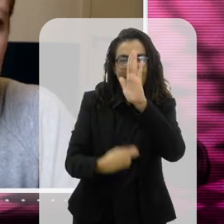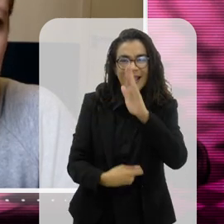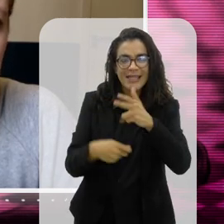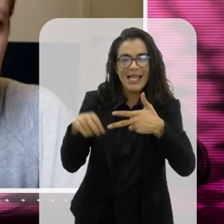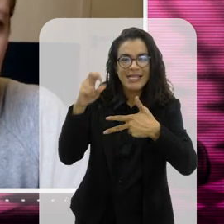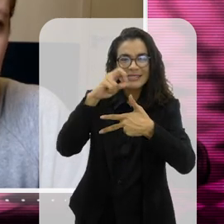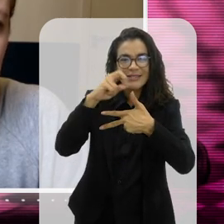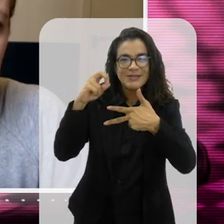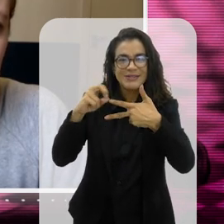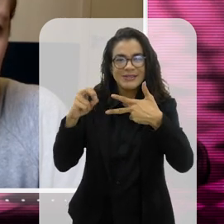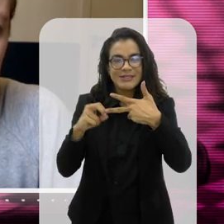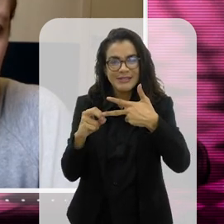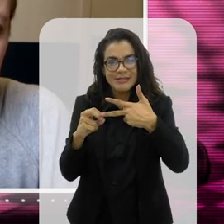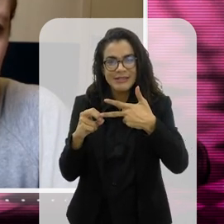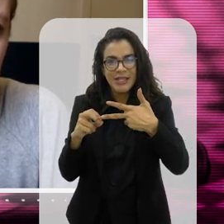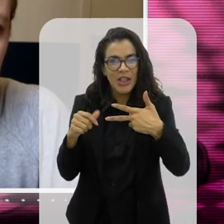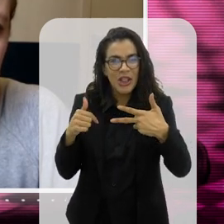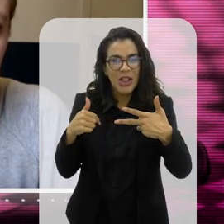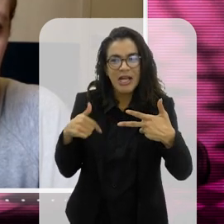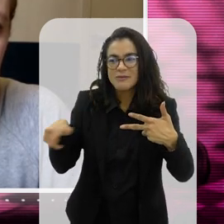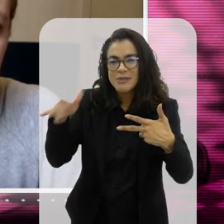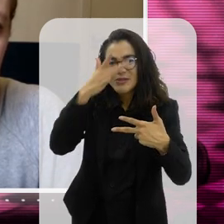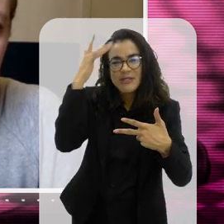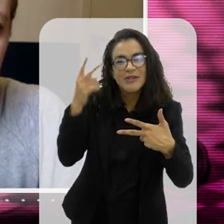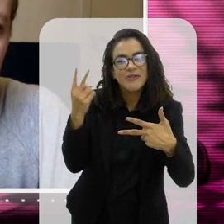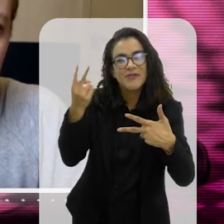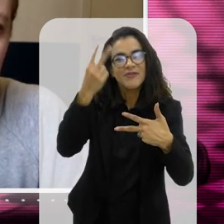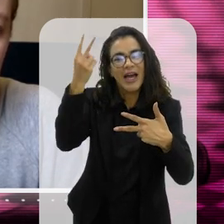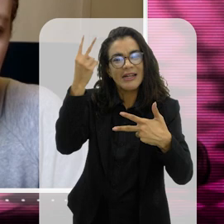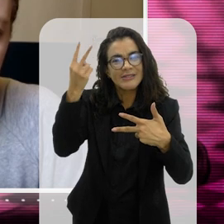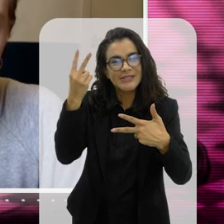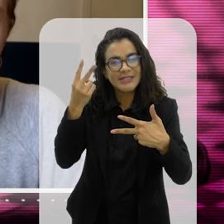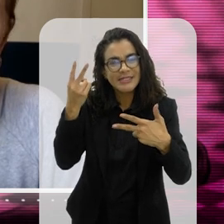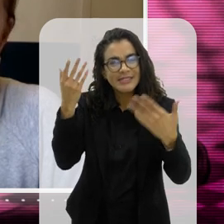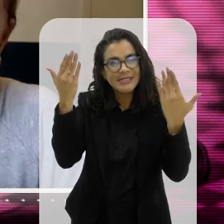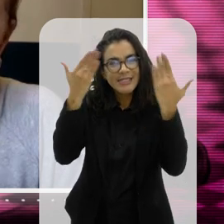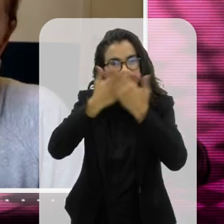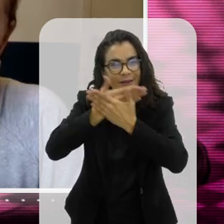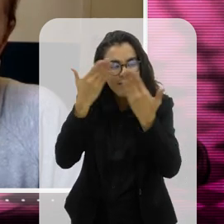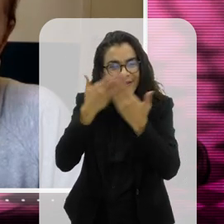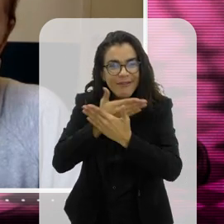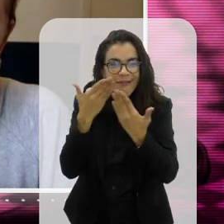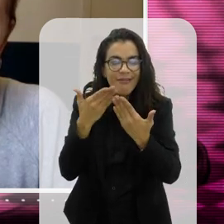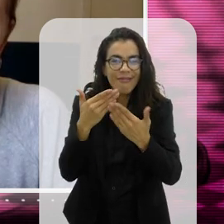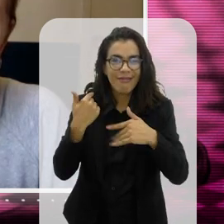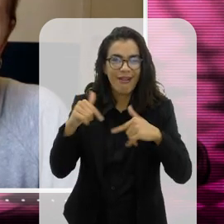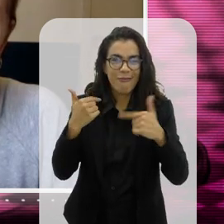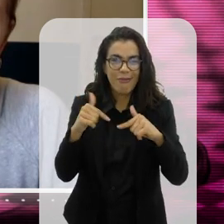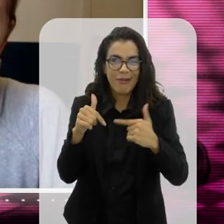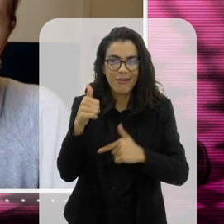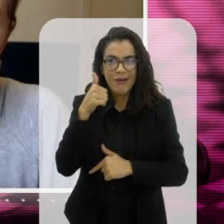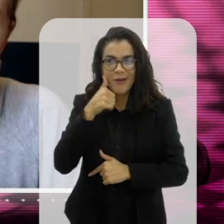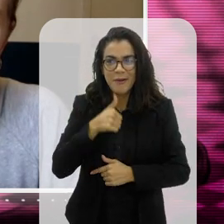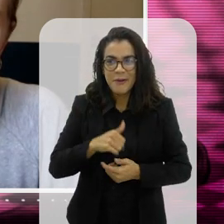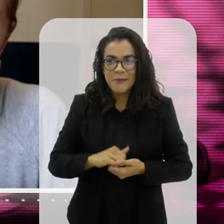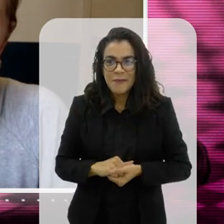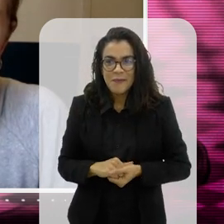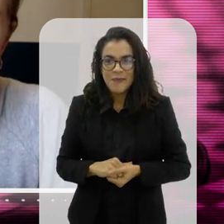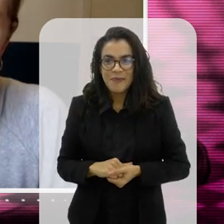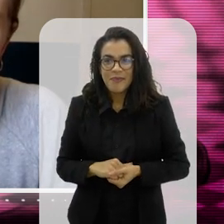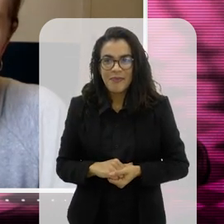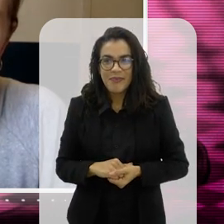temos nossos trabalhos muitas vezes inviabilizados, invisibilizados. E por quê? Né?